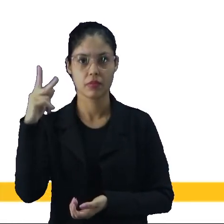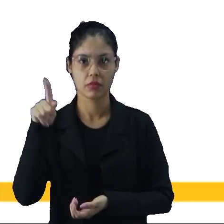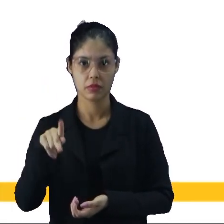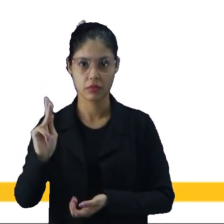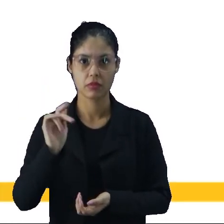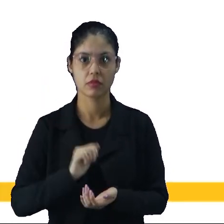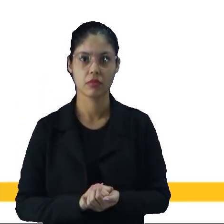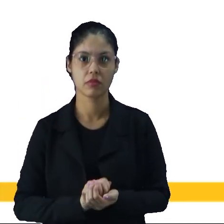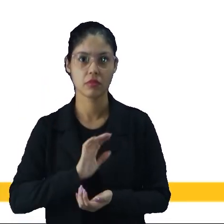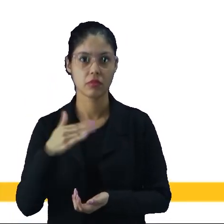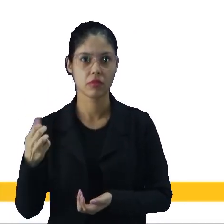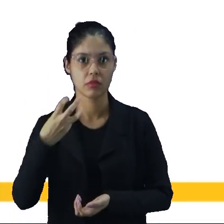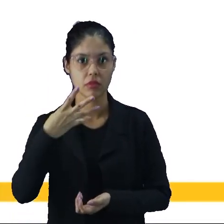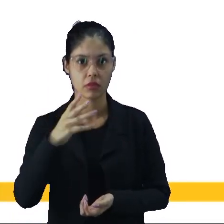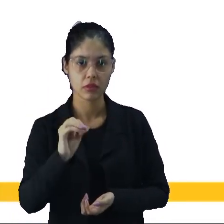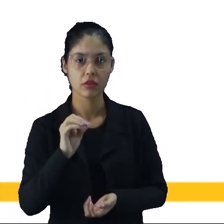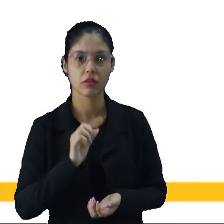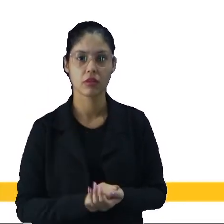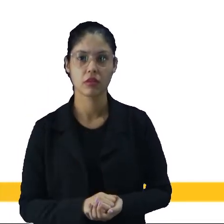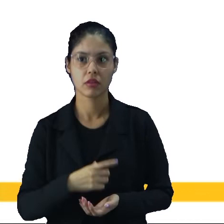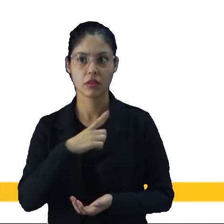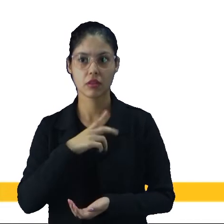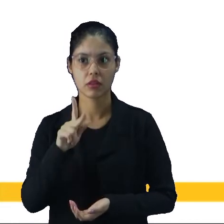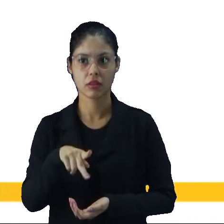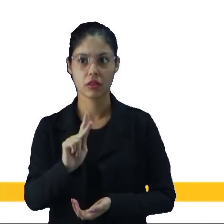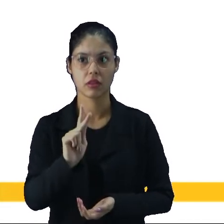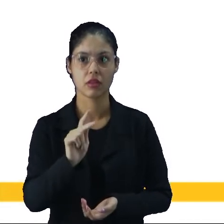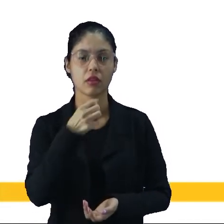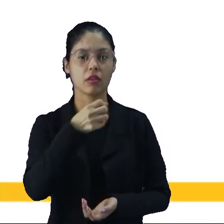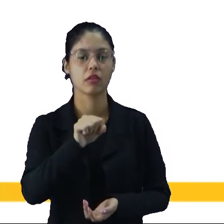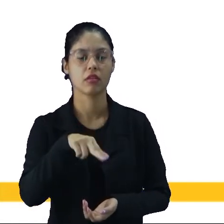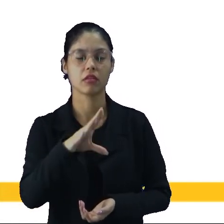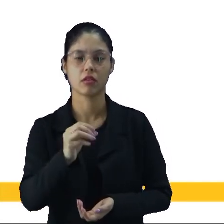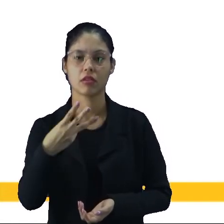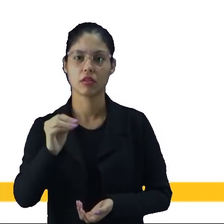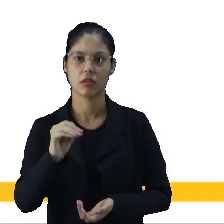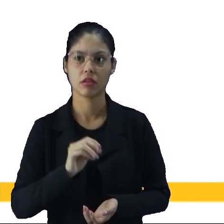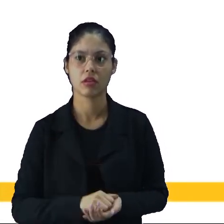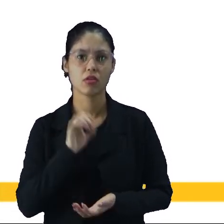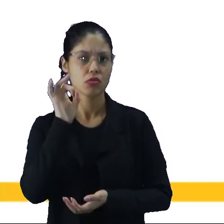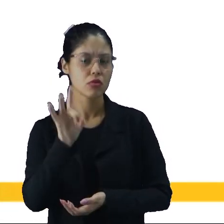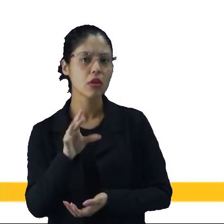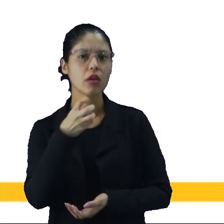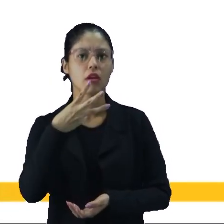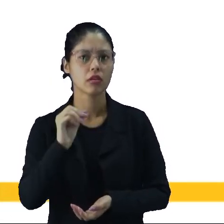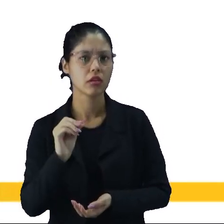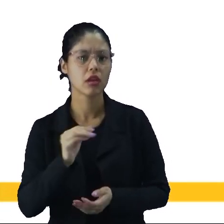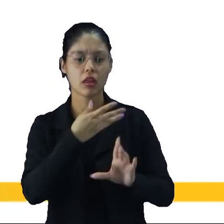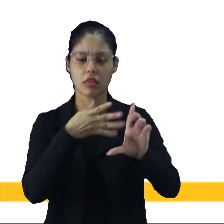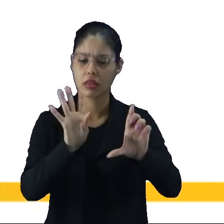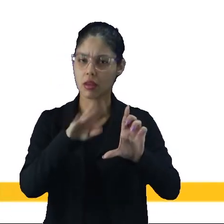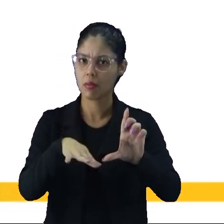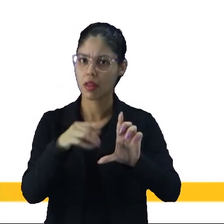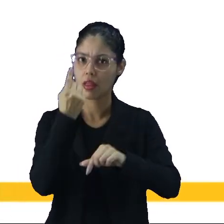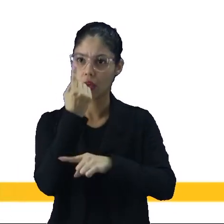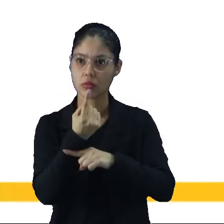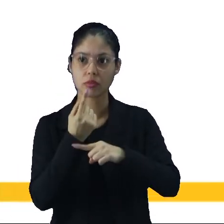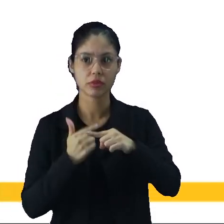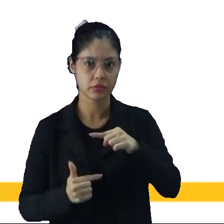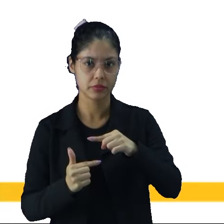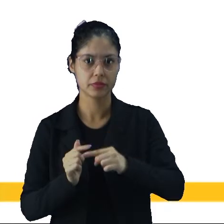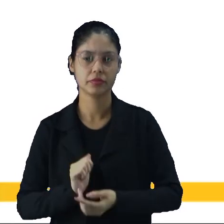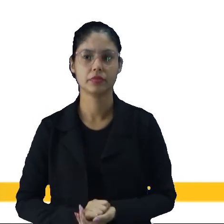Quando x for 30 graus, eu vou ter K vezes seno de 30. Só que seno de 30 na tabela é 1 sobre 2,